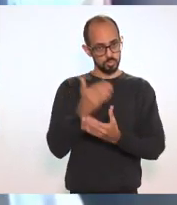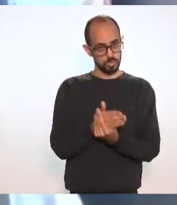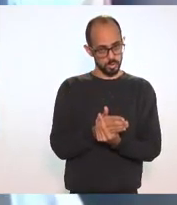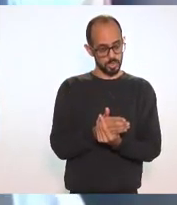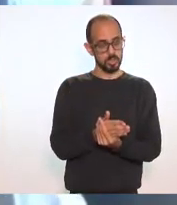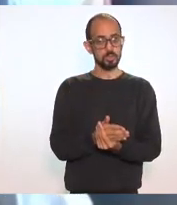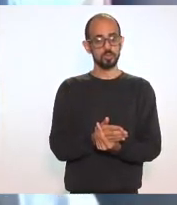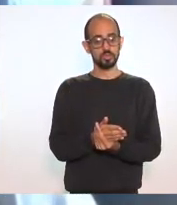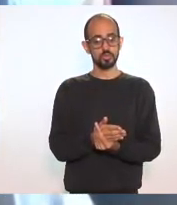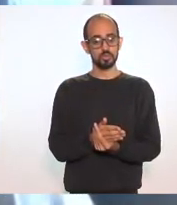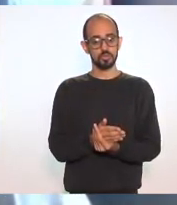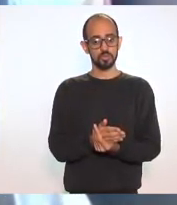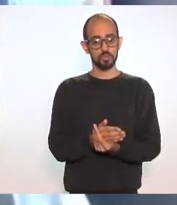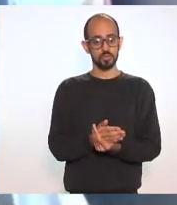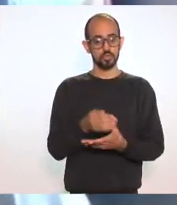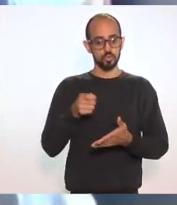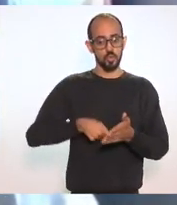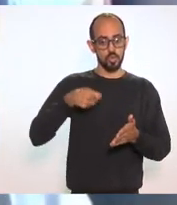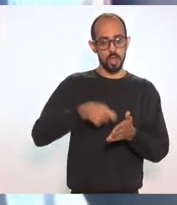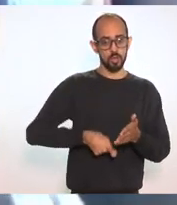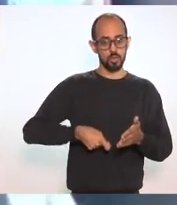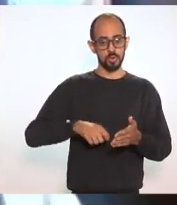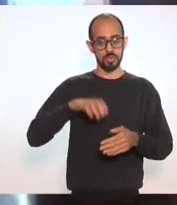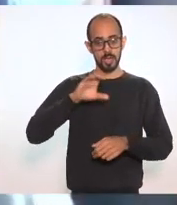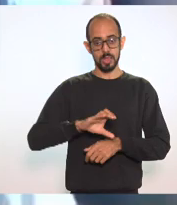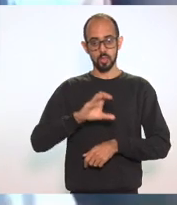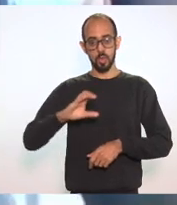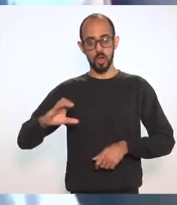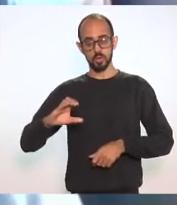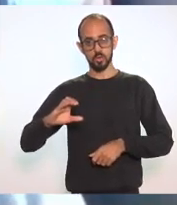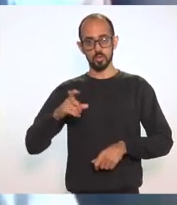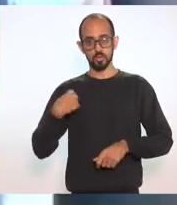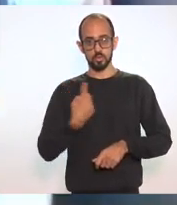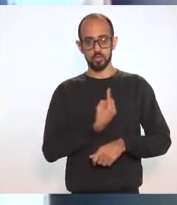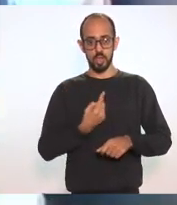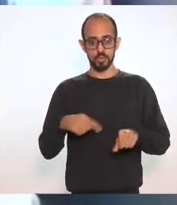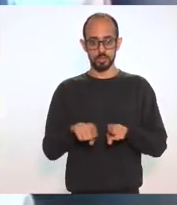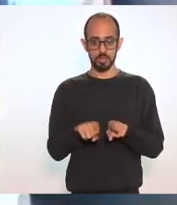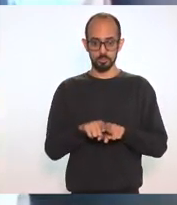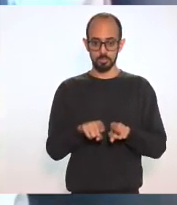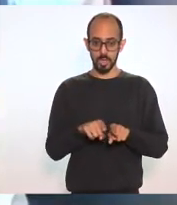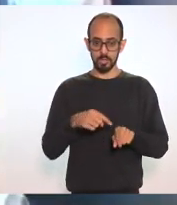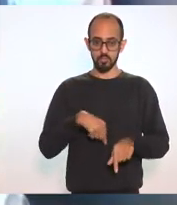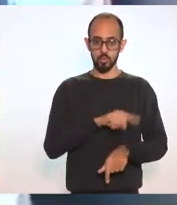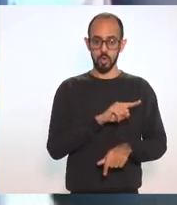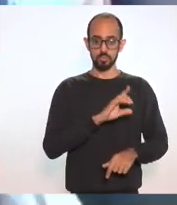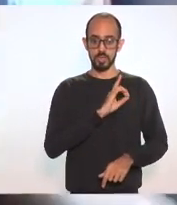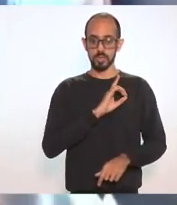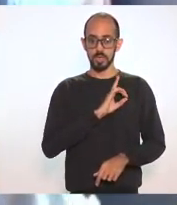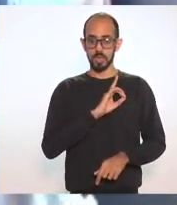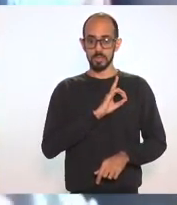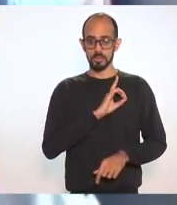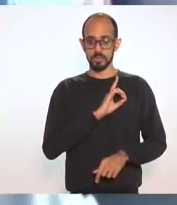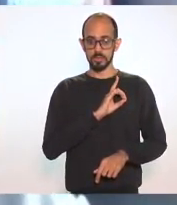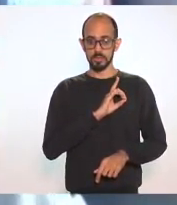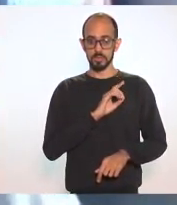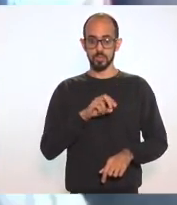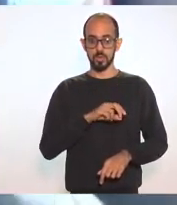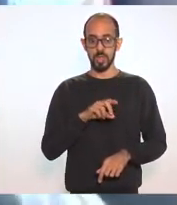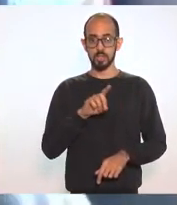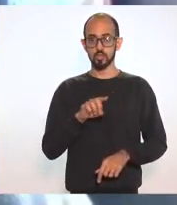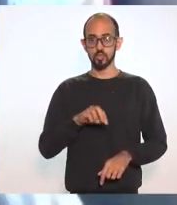de militantes católicos, nós entramos também na delegacia em relação à devastação na zona